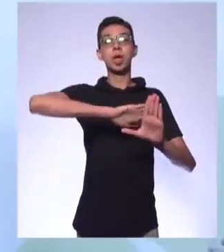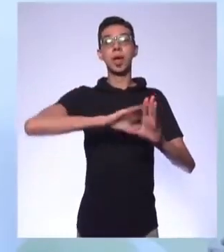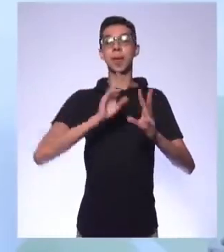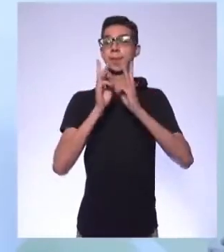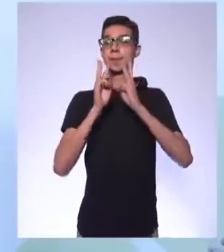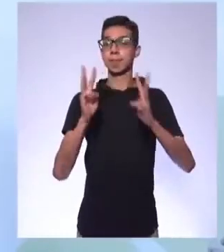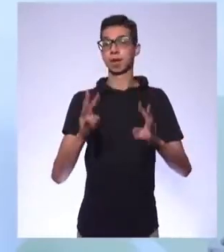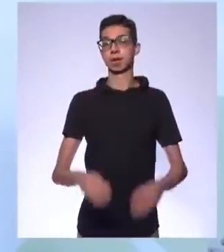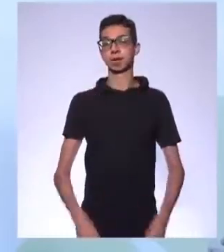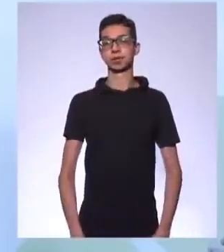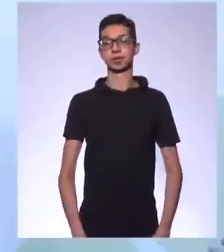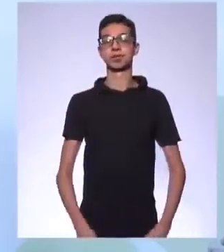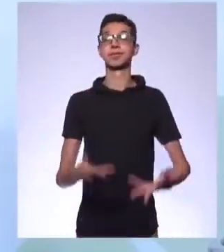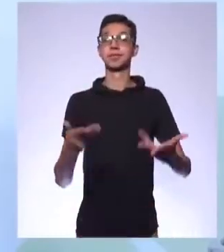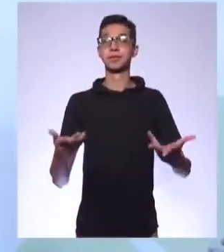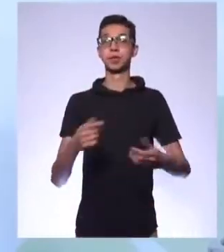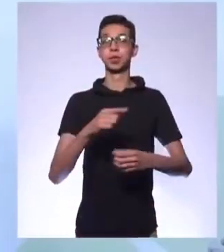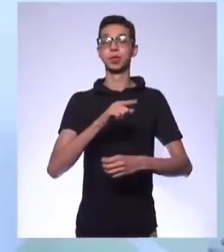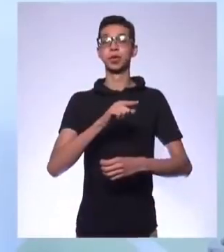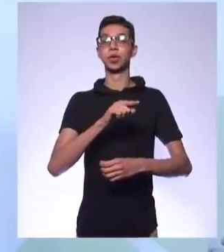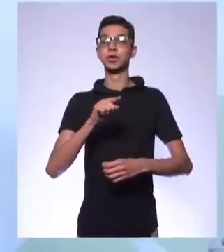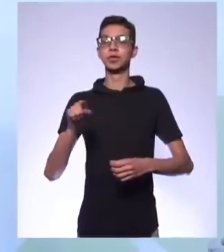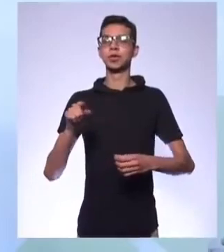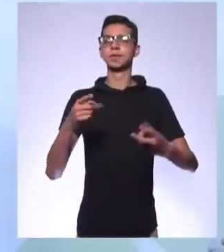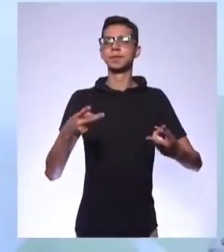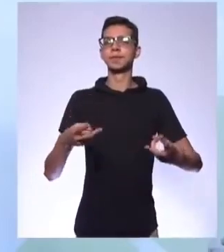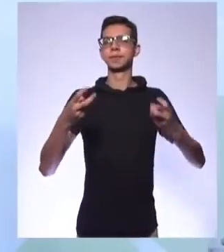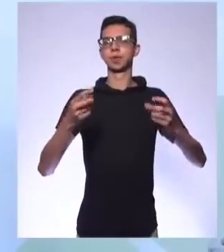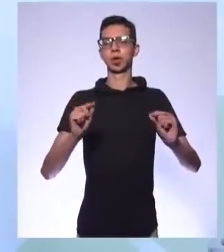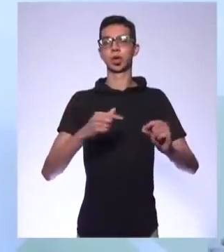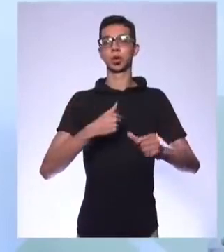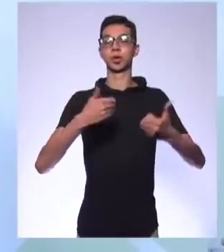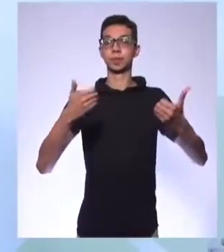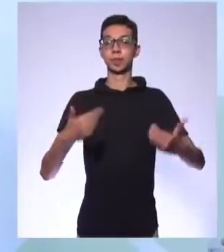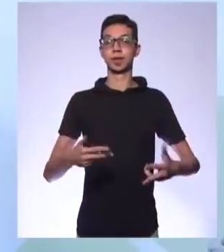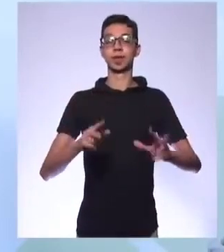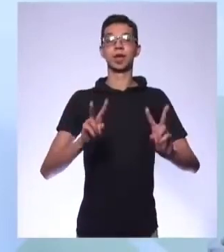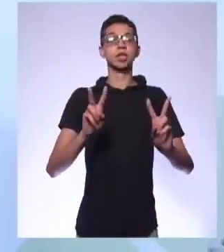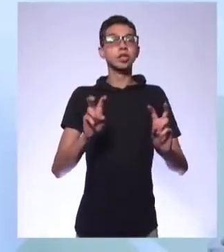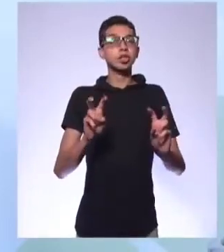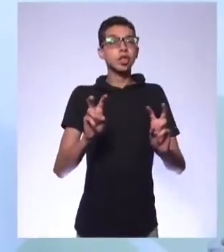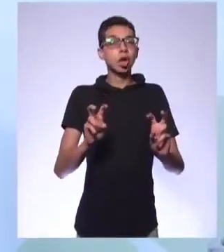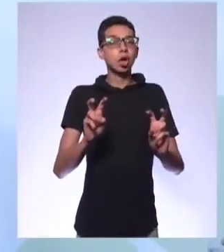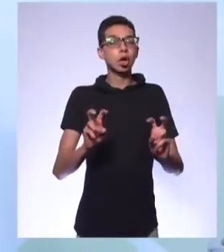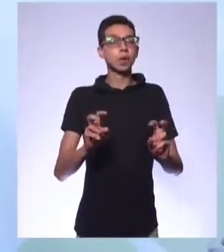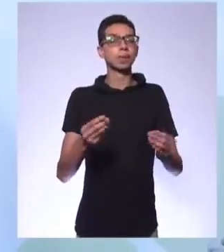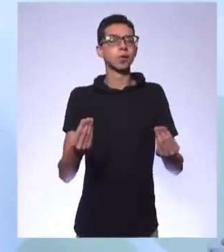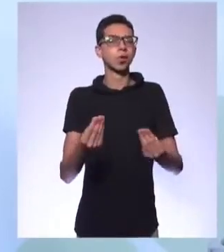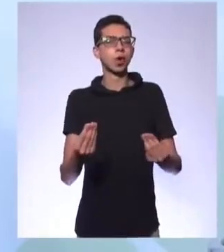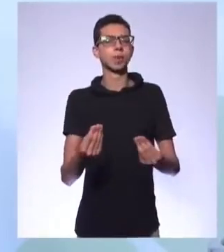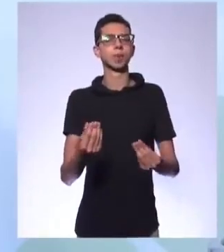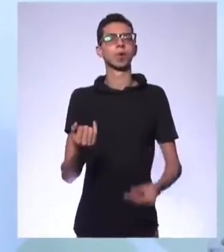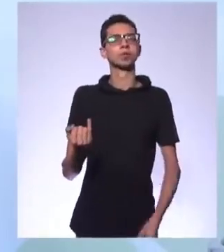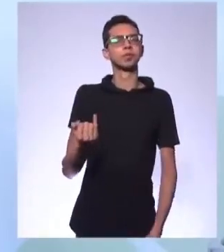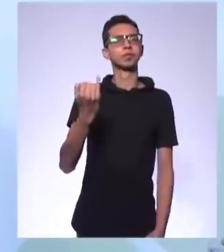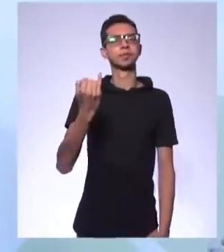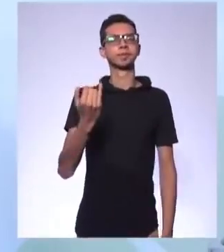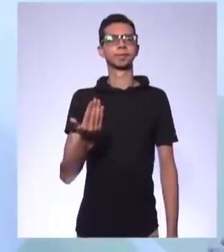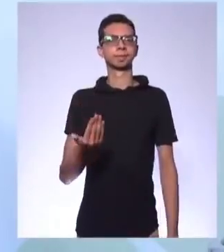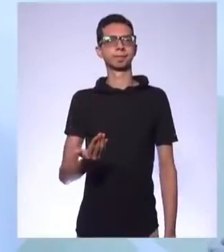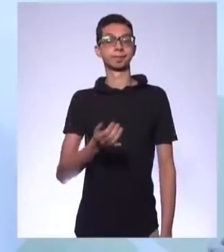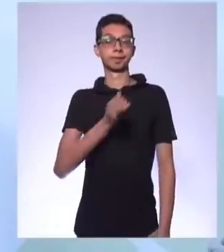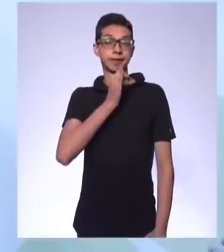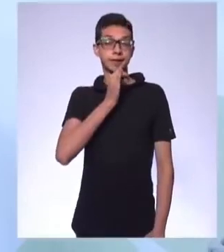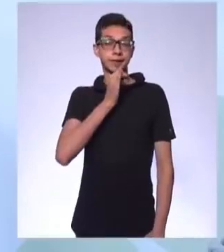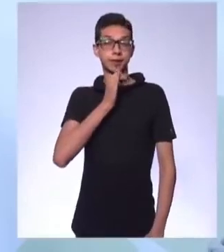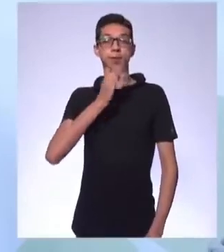eu falei agora com a questão do valor, a questão do preço. Então, a gente percebe, até há uma crítica, né, de quem trabalha nessa